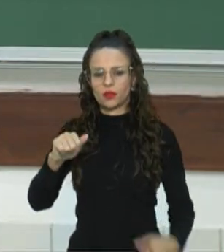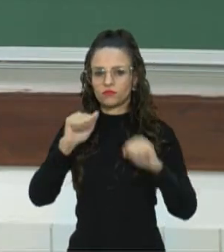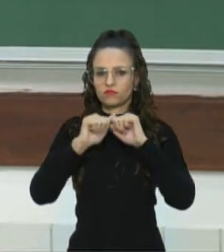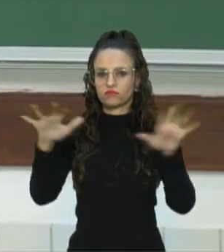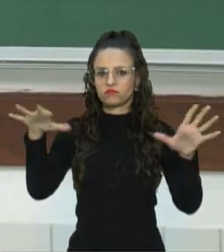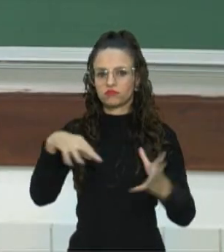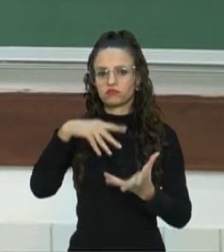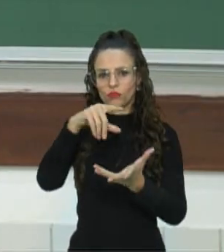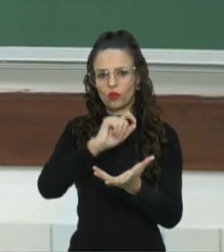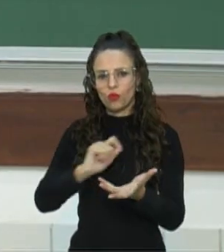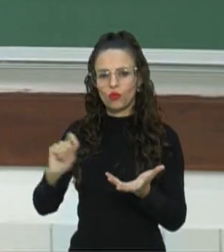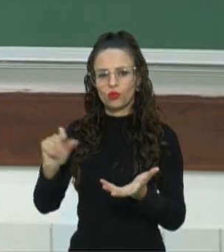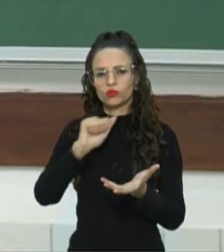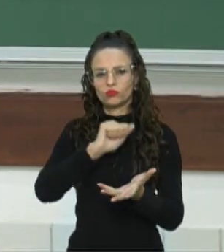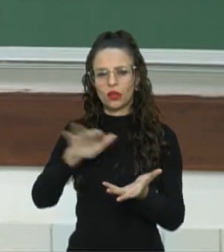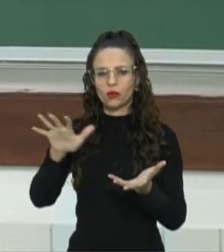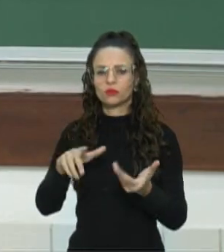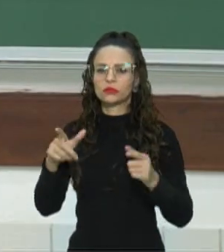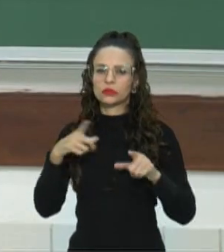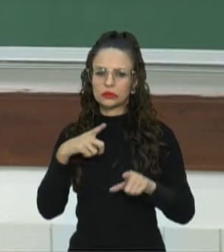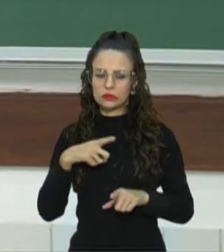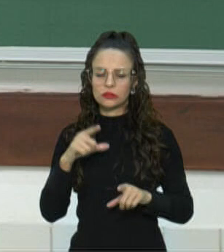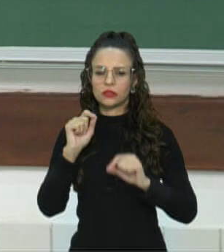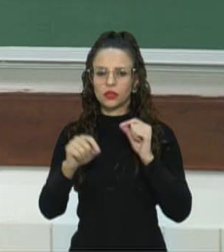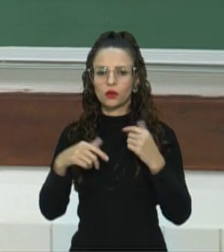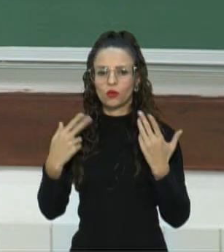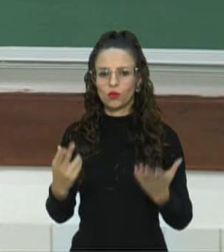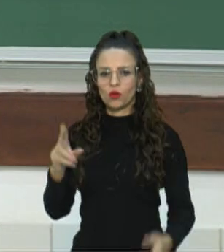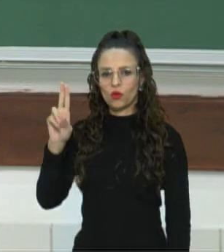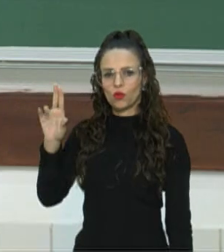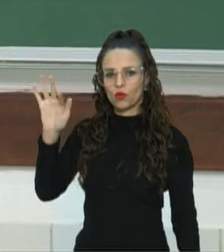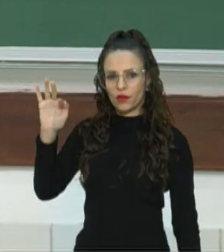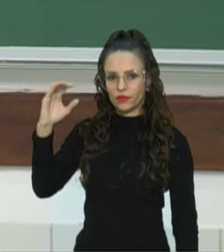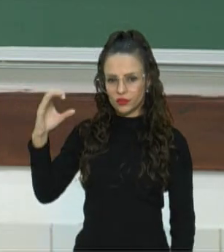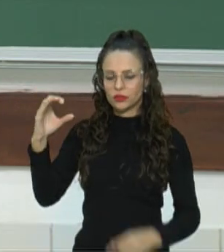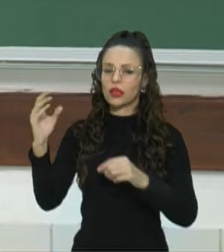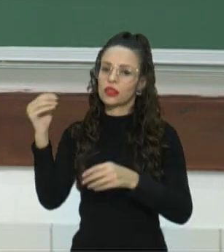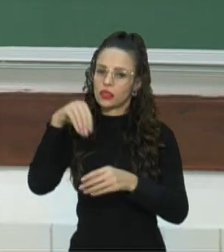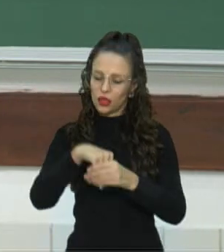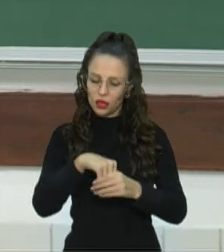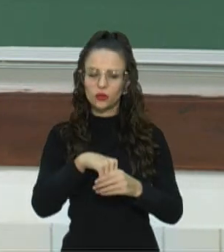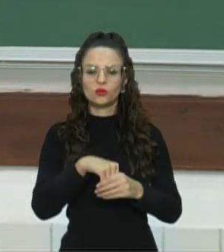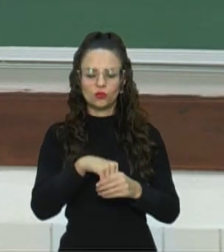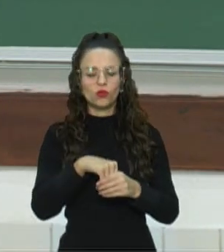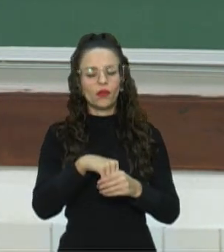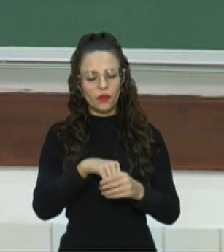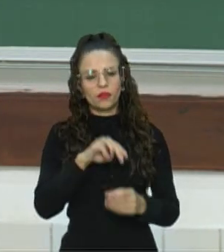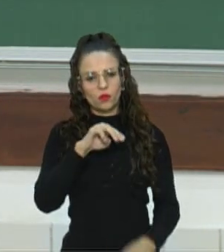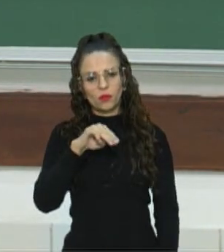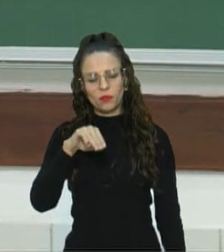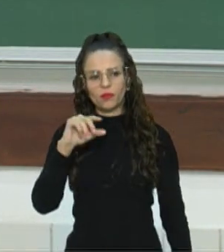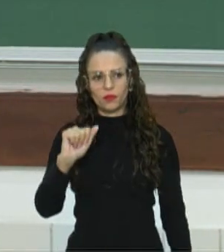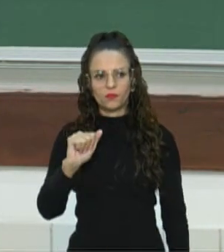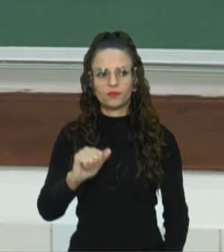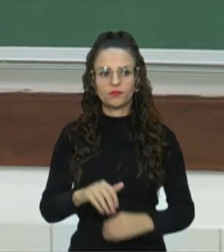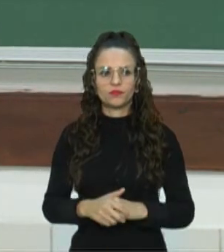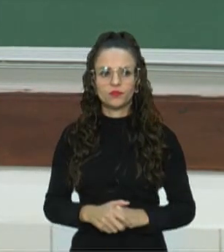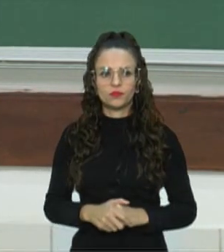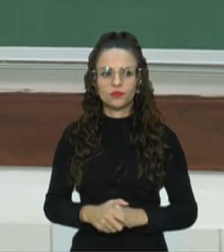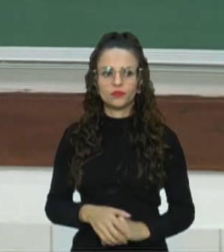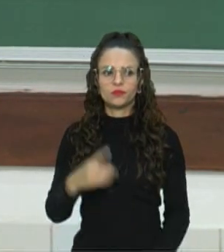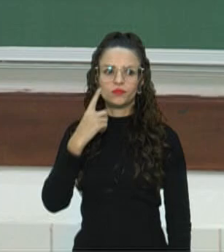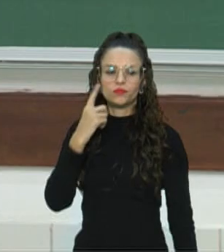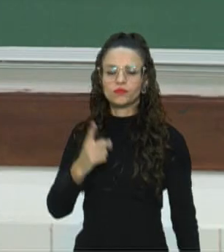muita competição, muita fala do UFC, né? Então o UFC é uma das competições existentes de MMA. Então